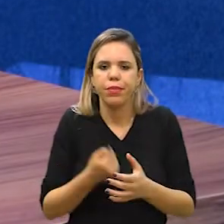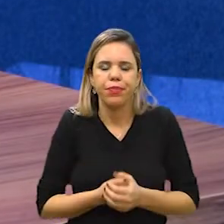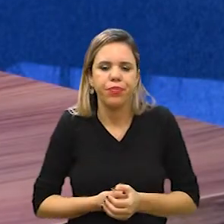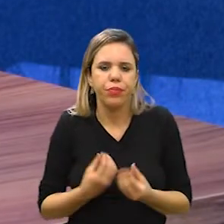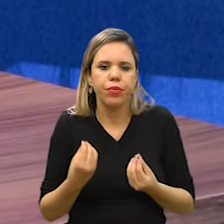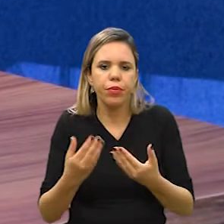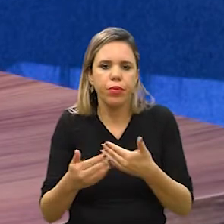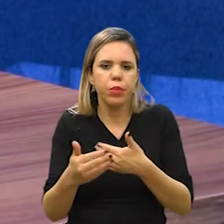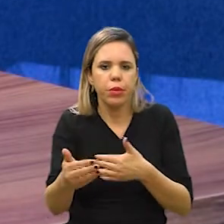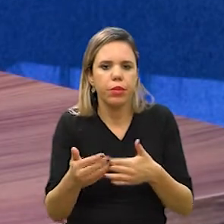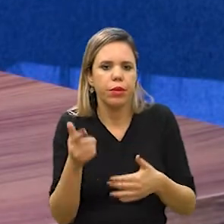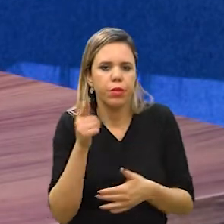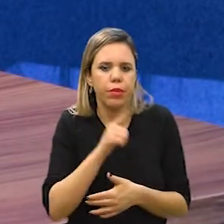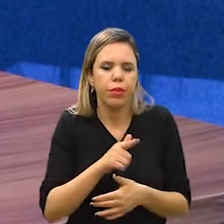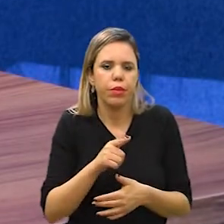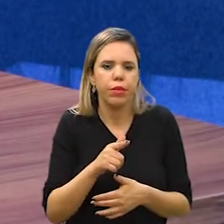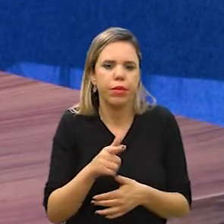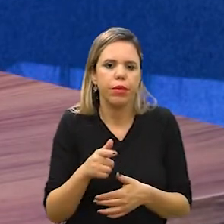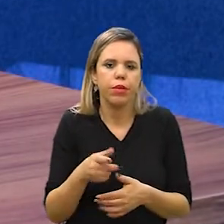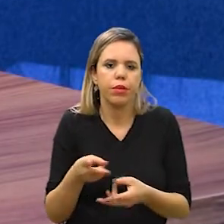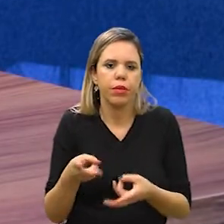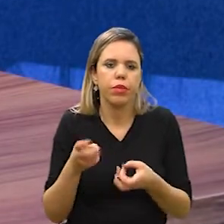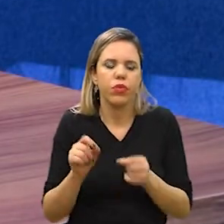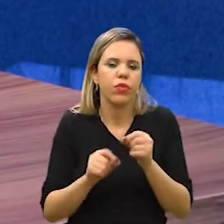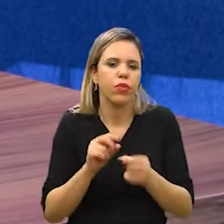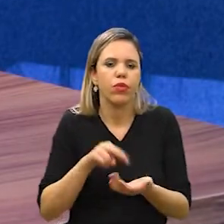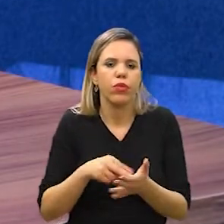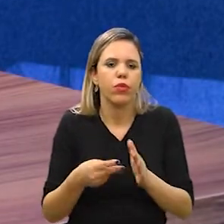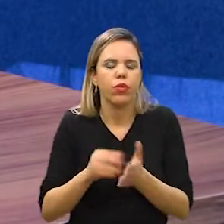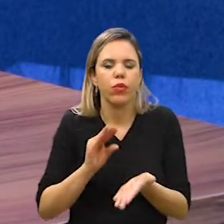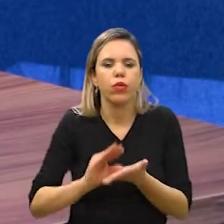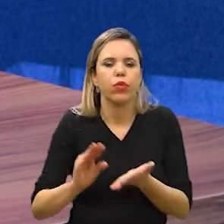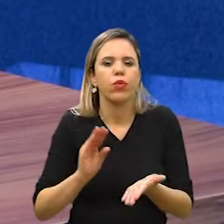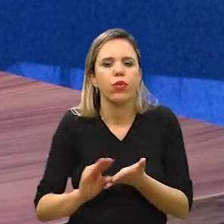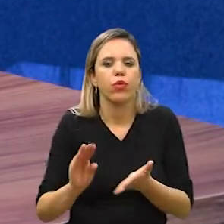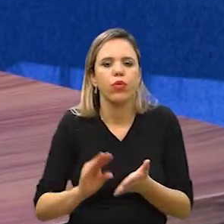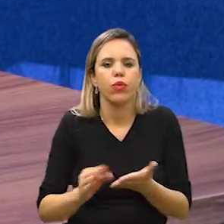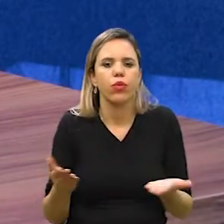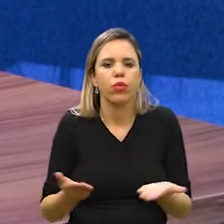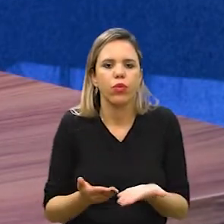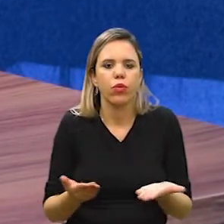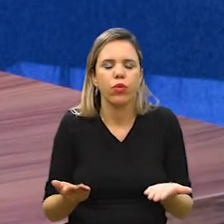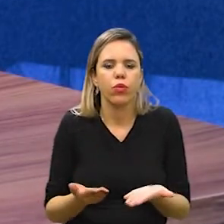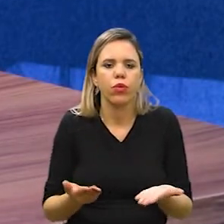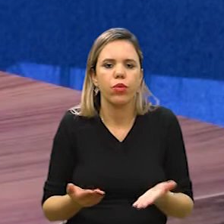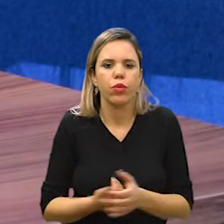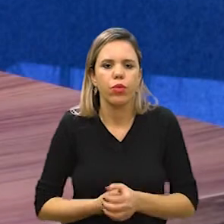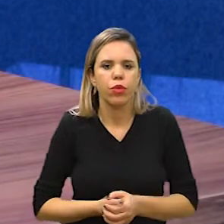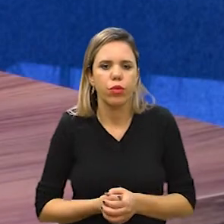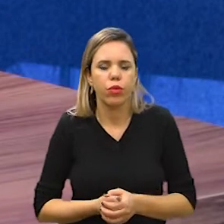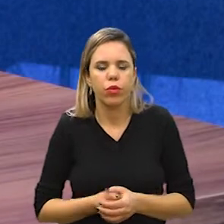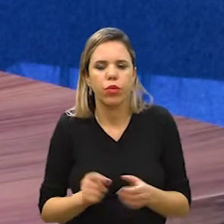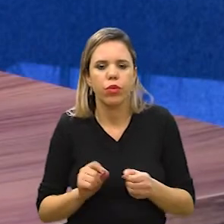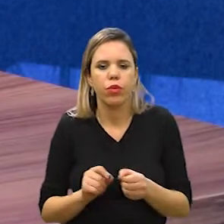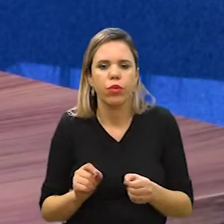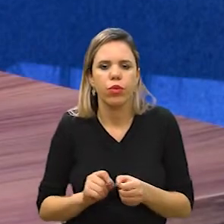você fala em dar o próximo passo? Vocês veem o que é? É o investimento que hoje